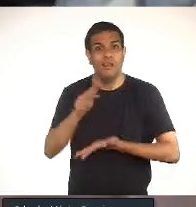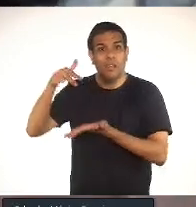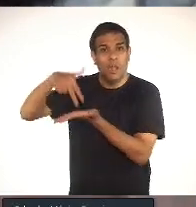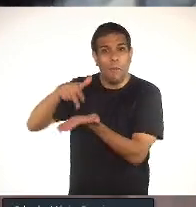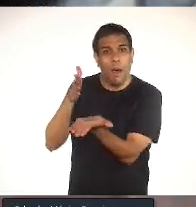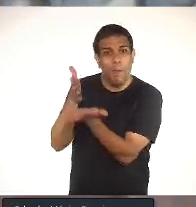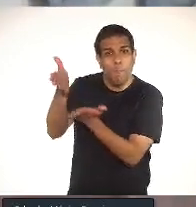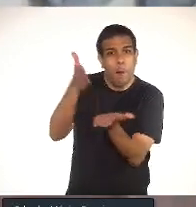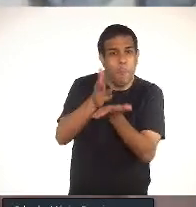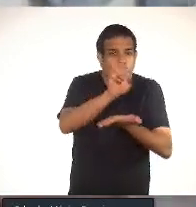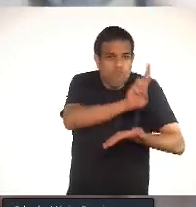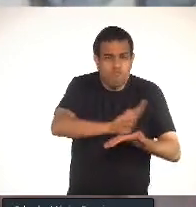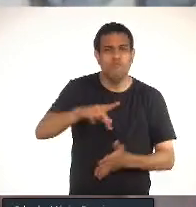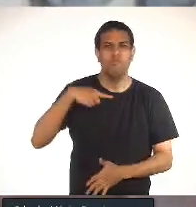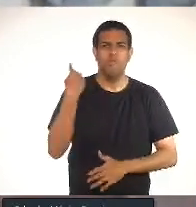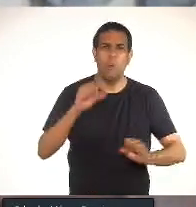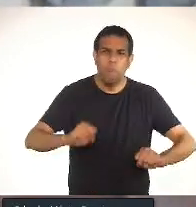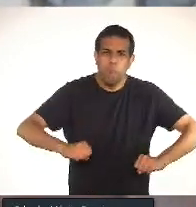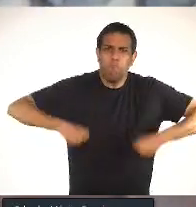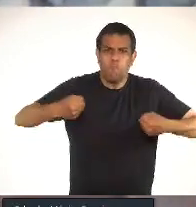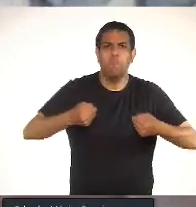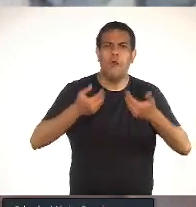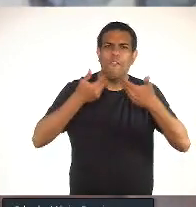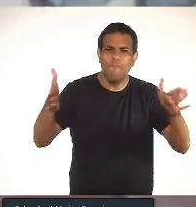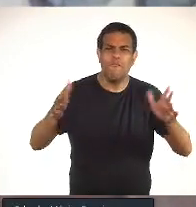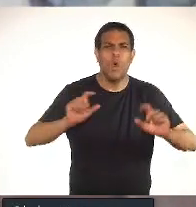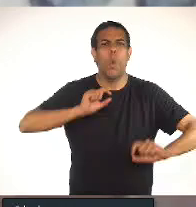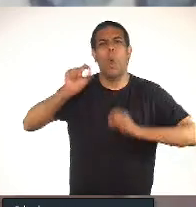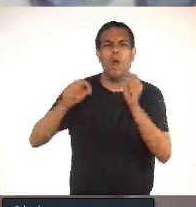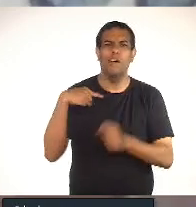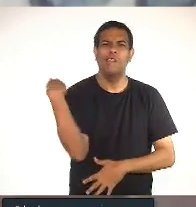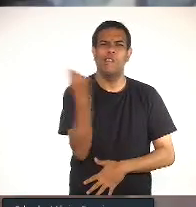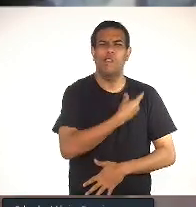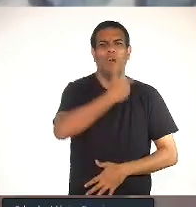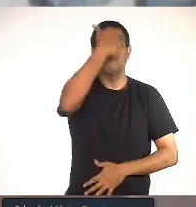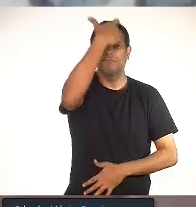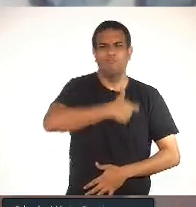das universidades, forçamos e dissemos